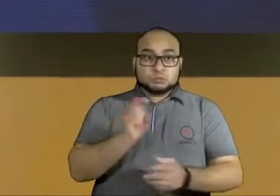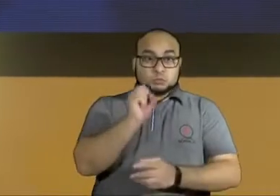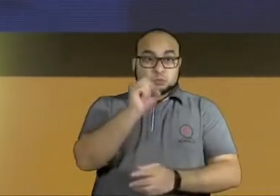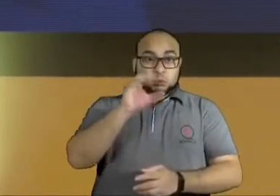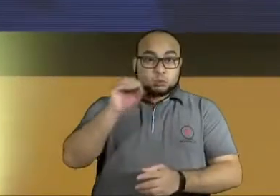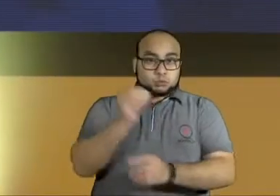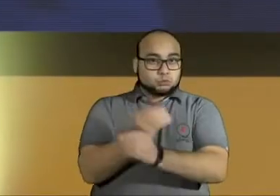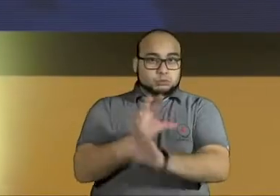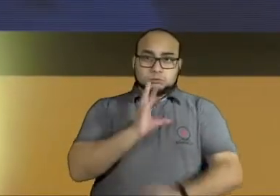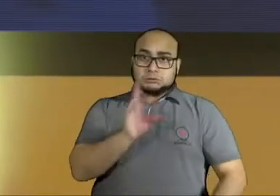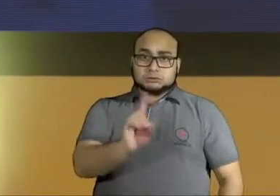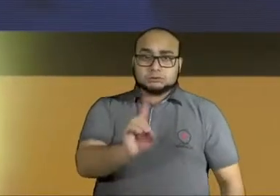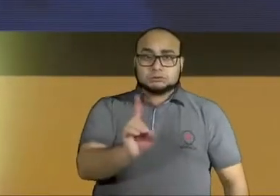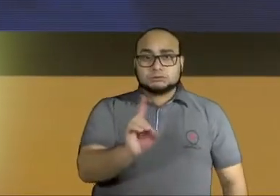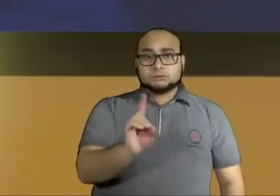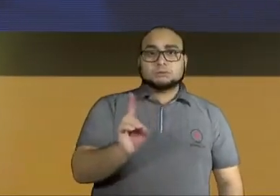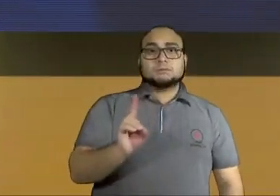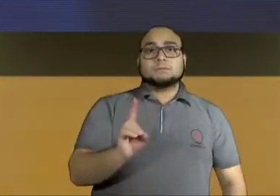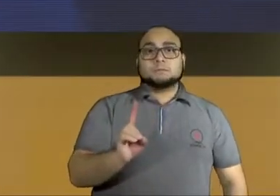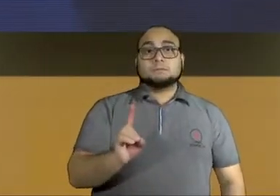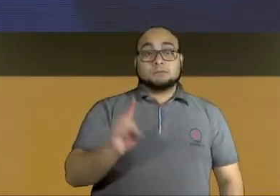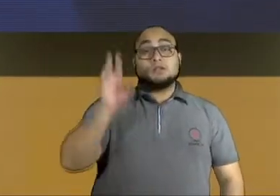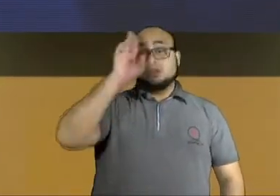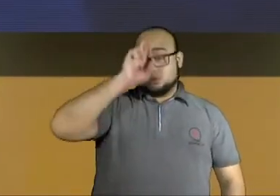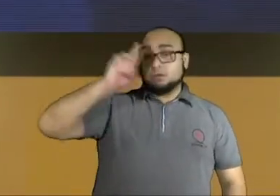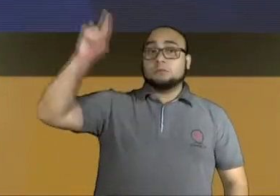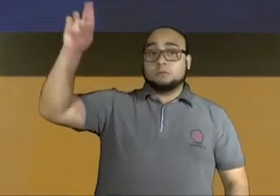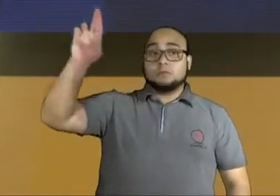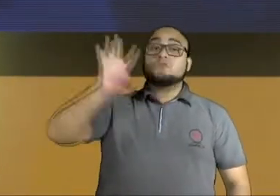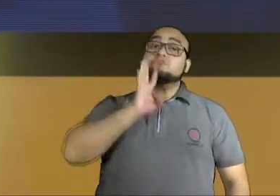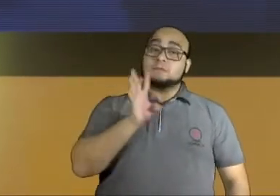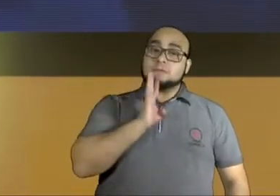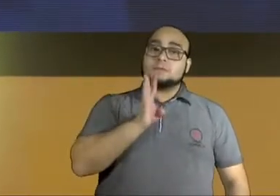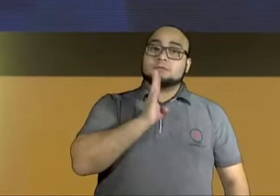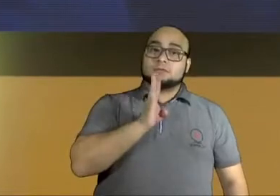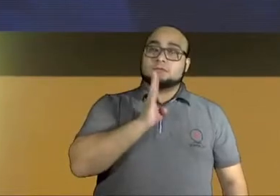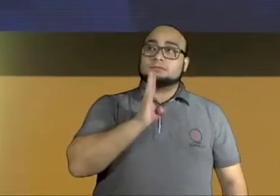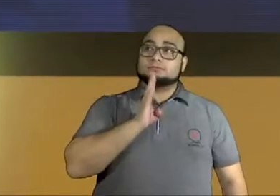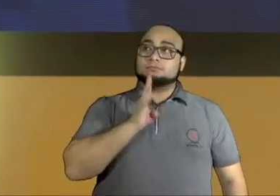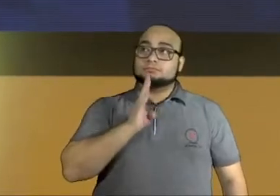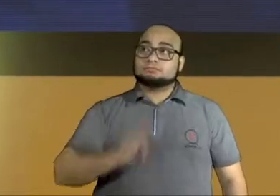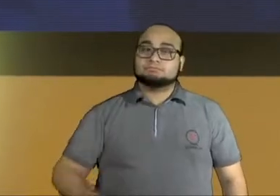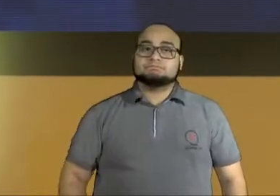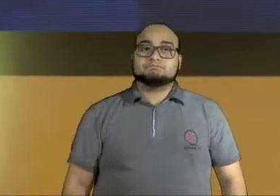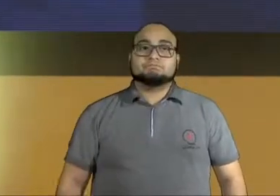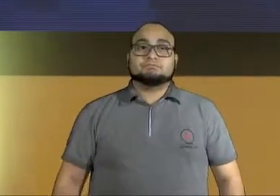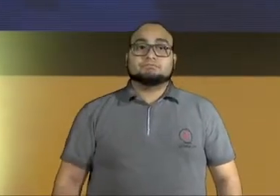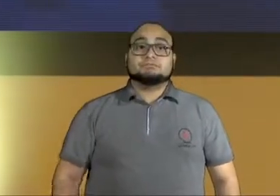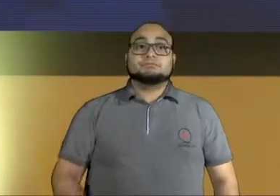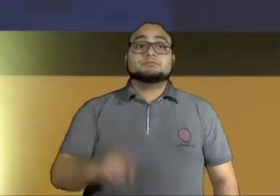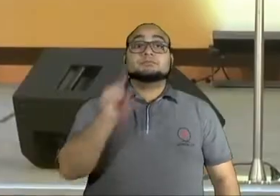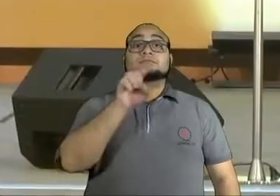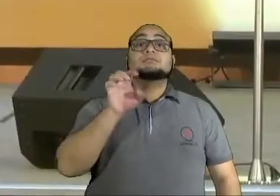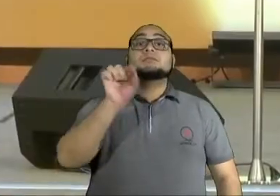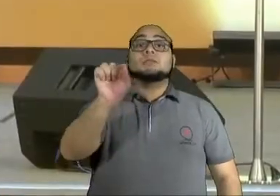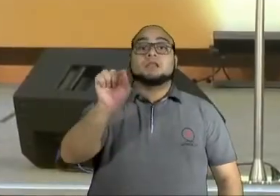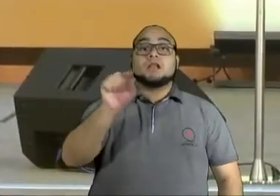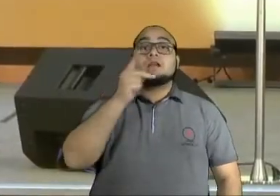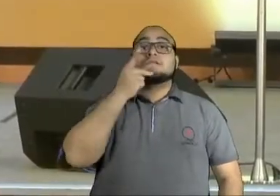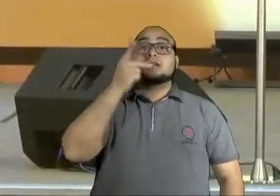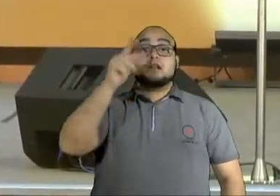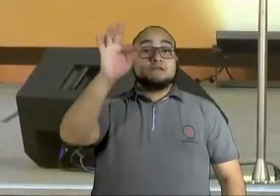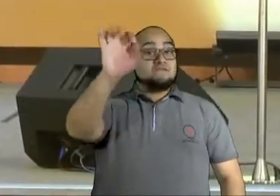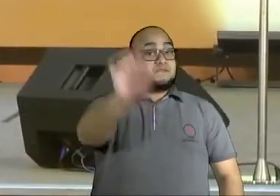isso. Agora, o Senhor eu conheço. Quando ele diz tu sabes, ele está dizendo: a minha fé não está no vale, a minha fé está no